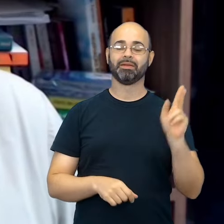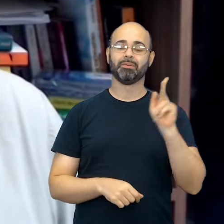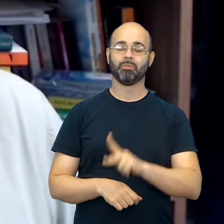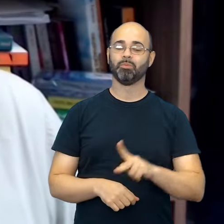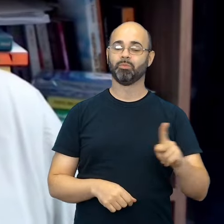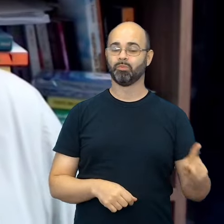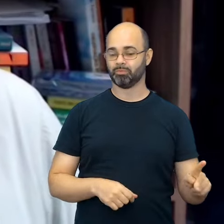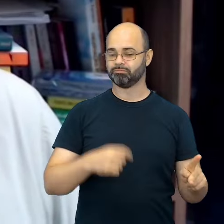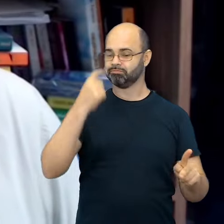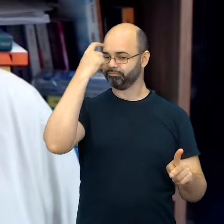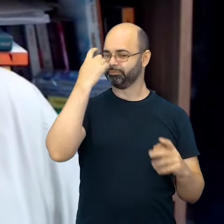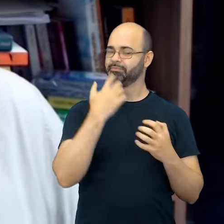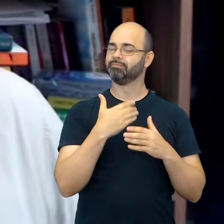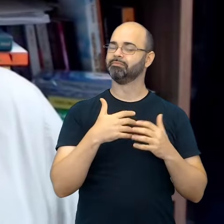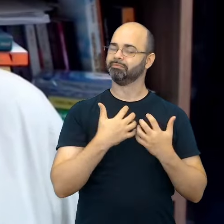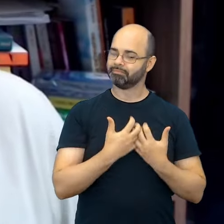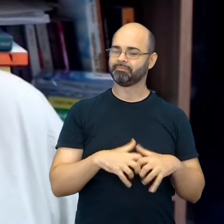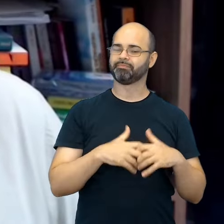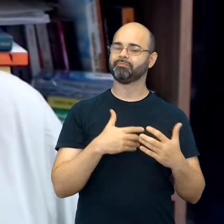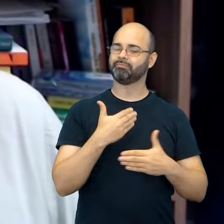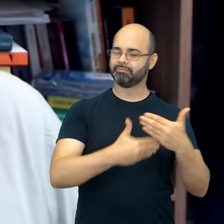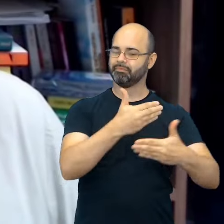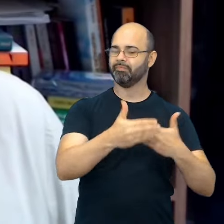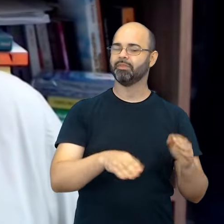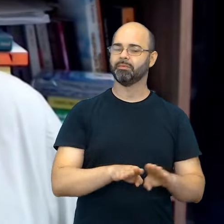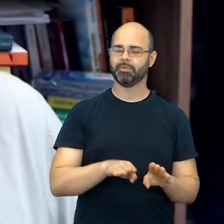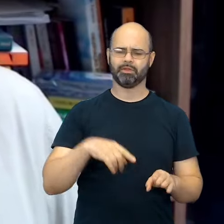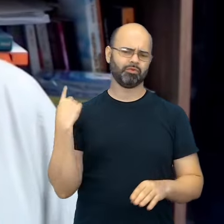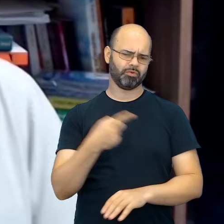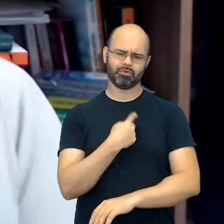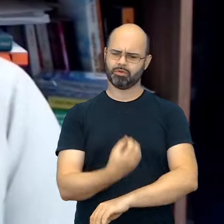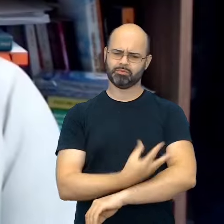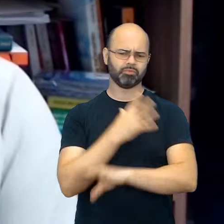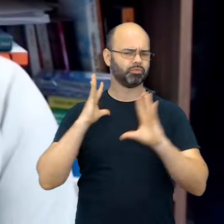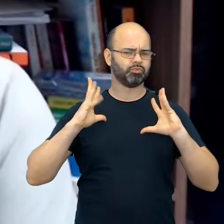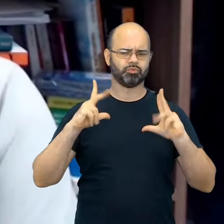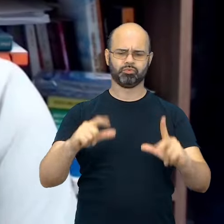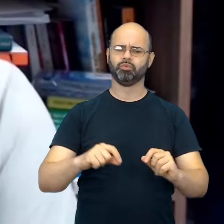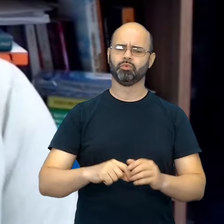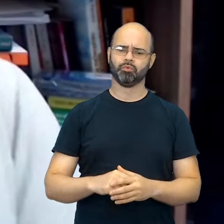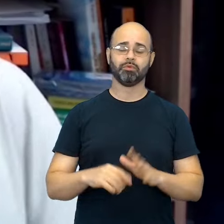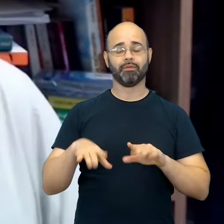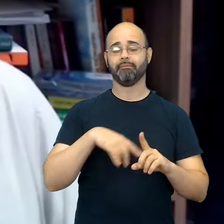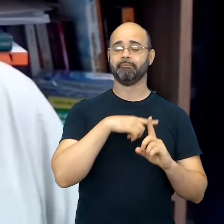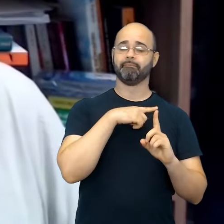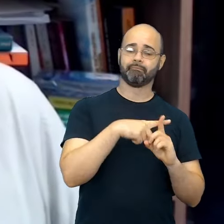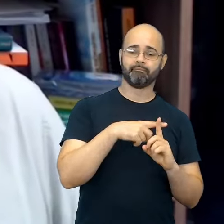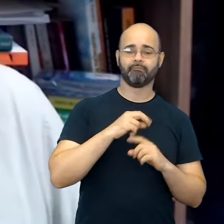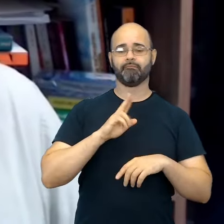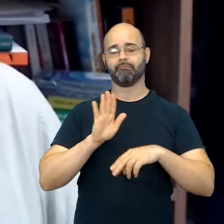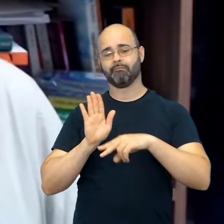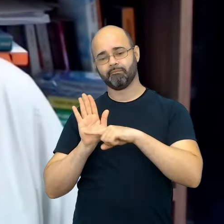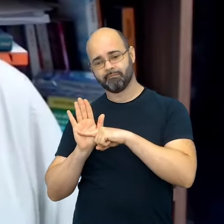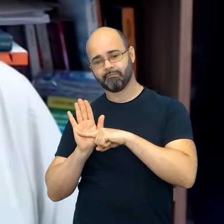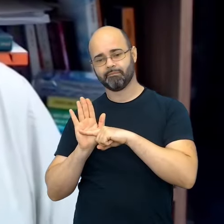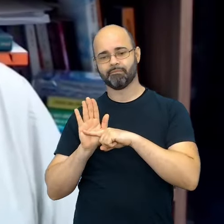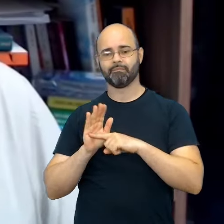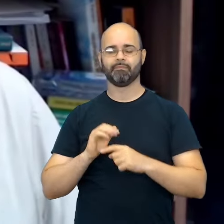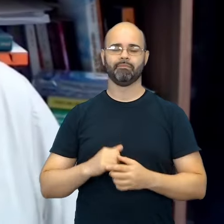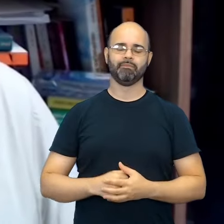professor também todos nós temos nossas emoções, sejam elas positivas ou negativas,